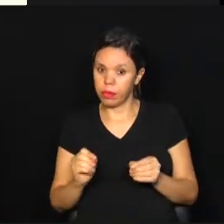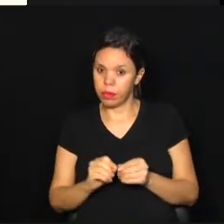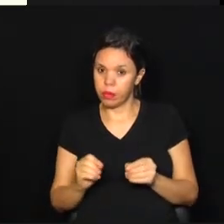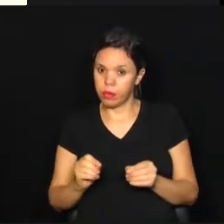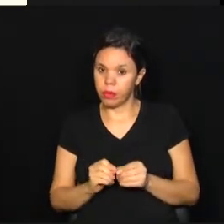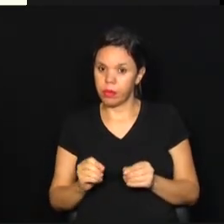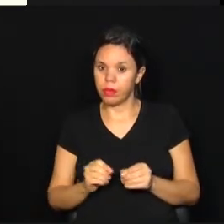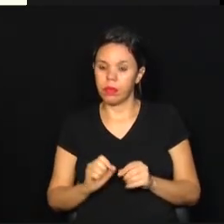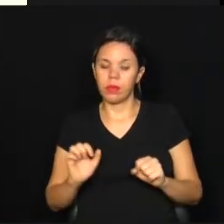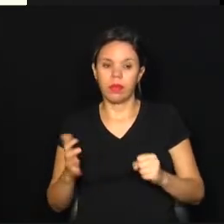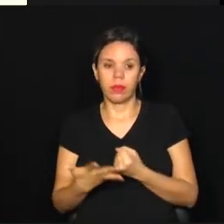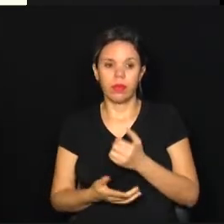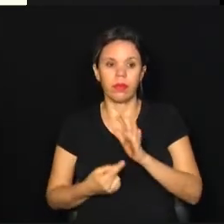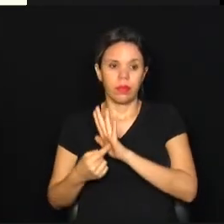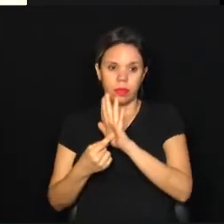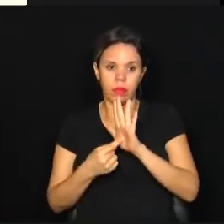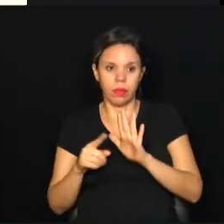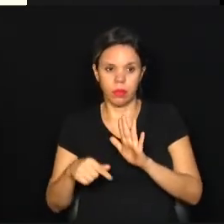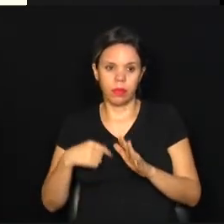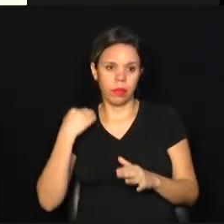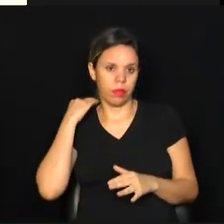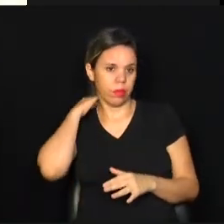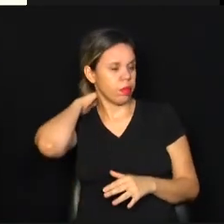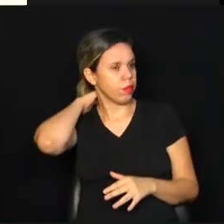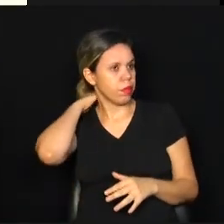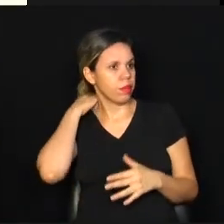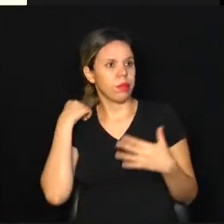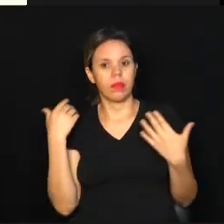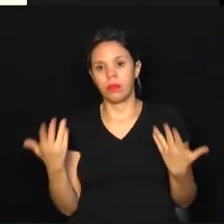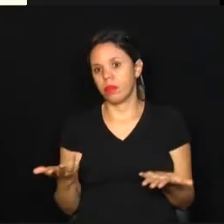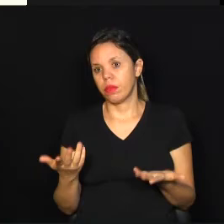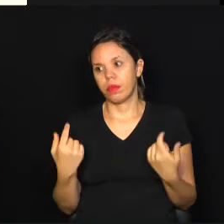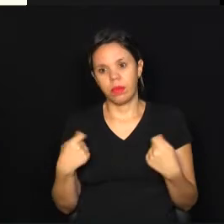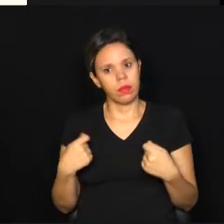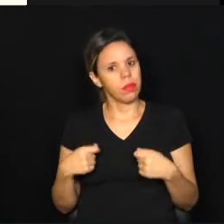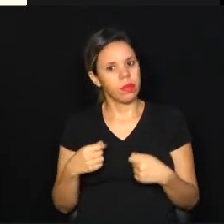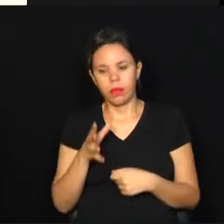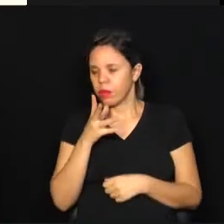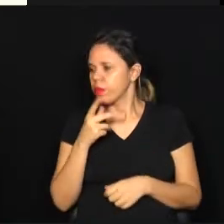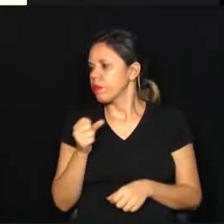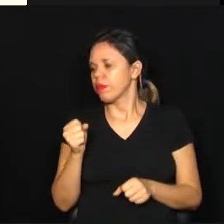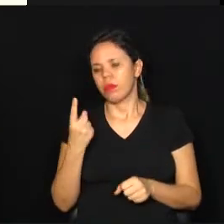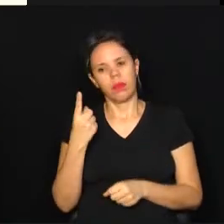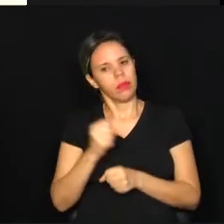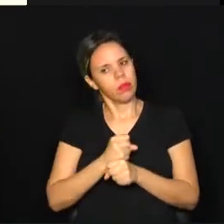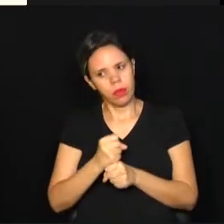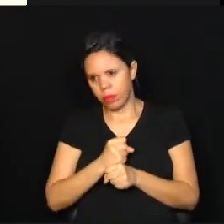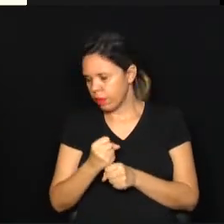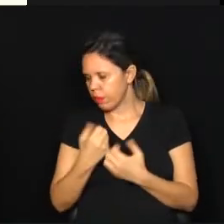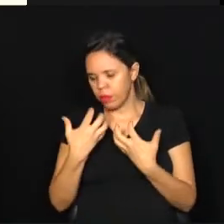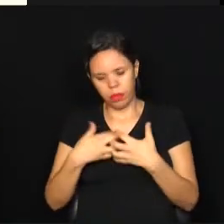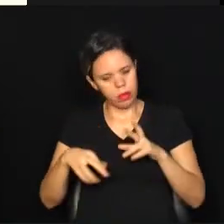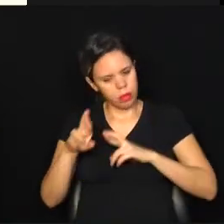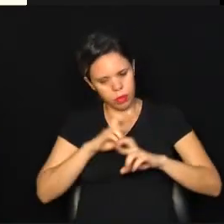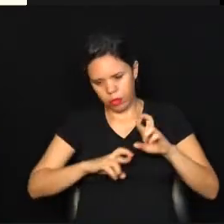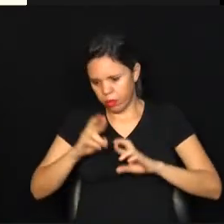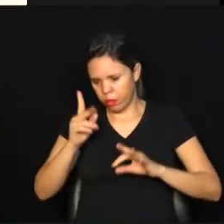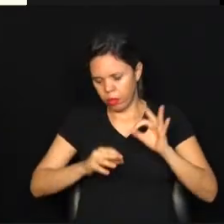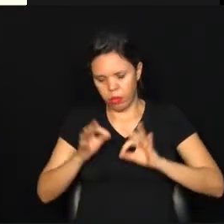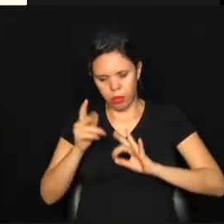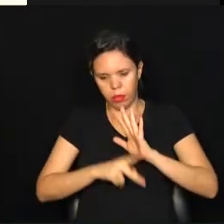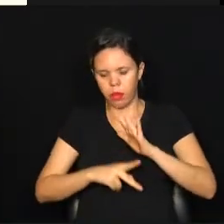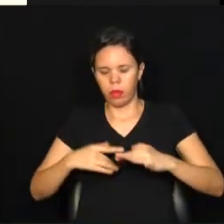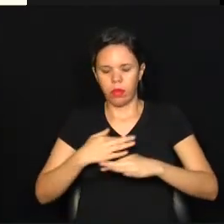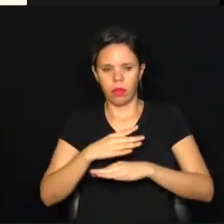essa pandemia vem nos mostrando isso, né? Então, não precisamos esperar 10 anos para revisar um plano diretor ou a lei de